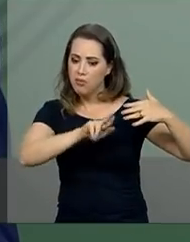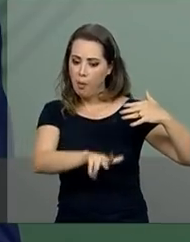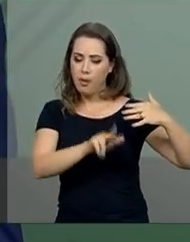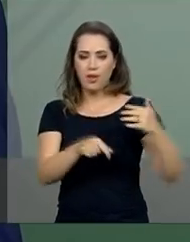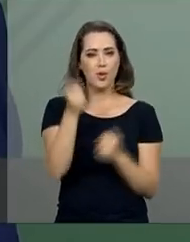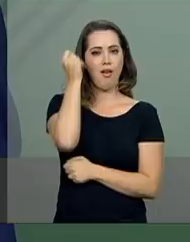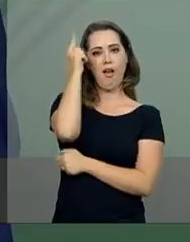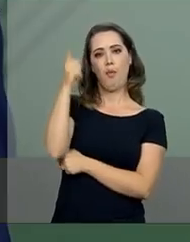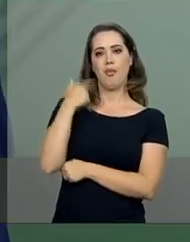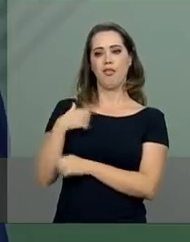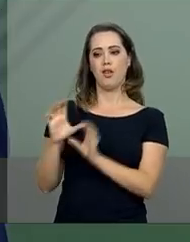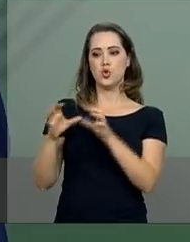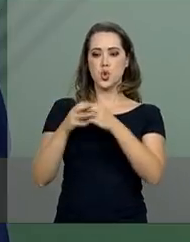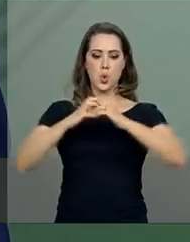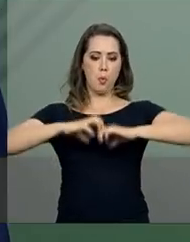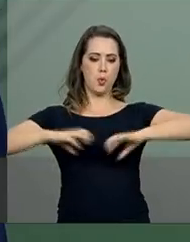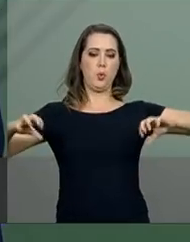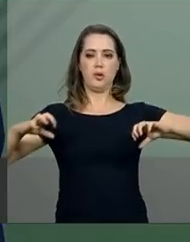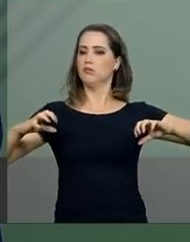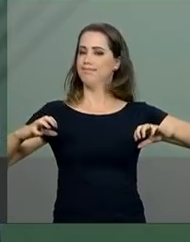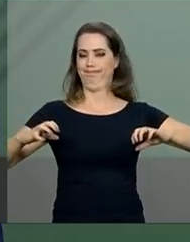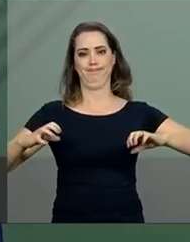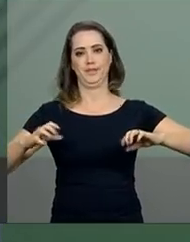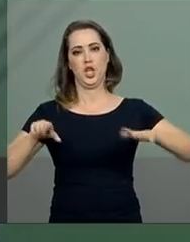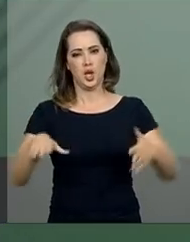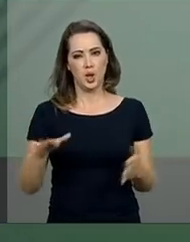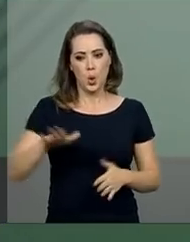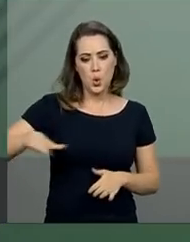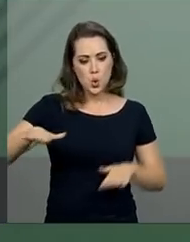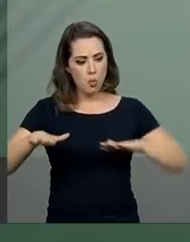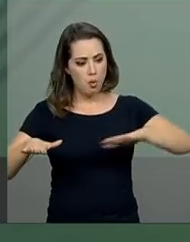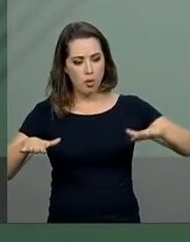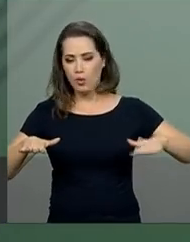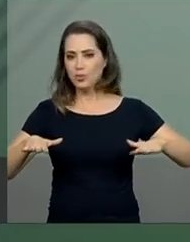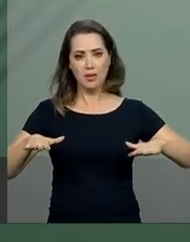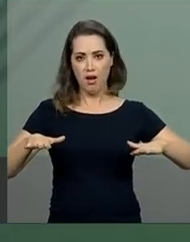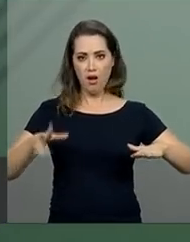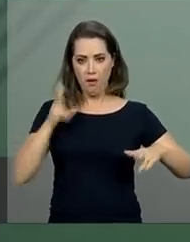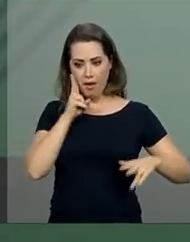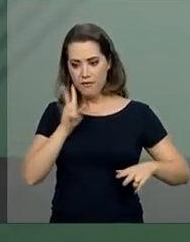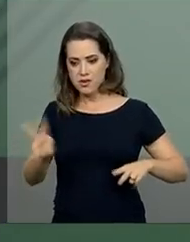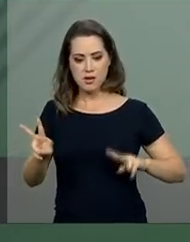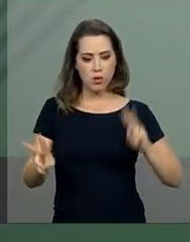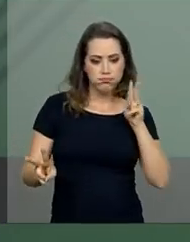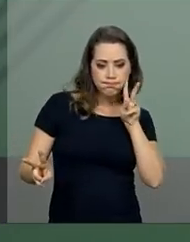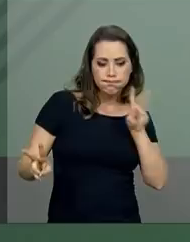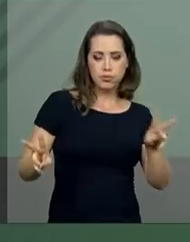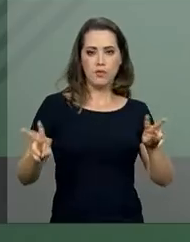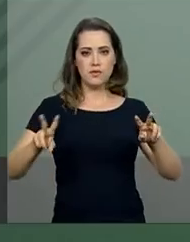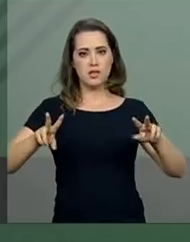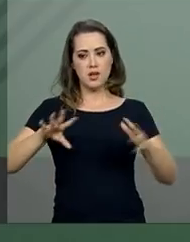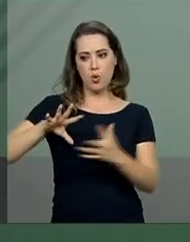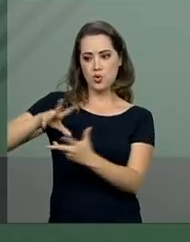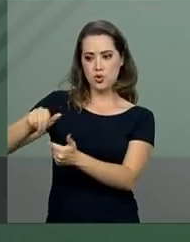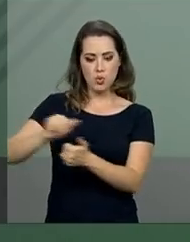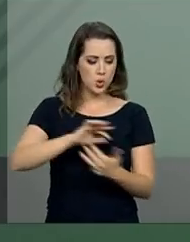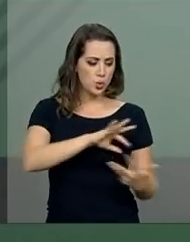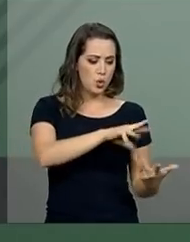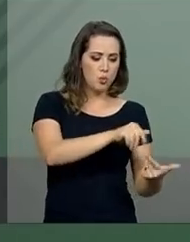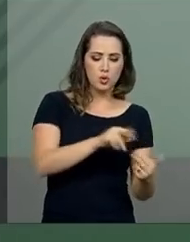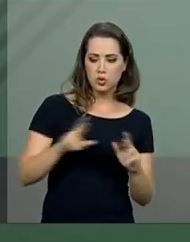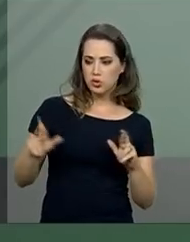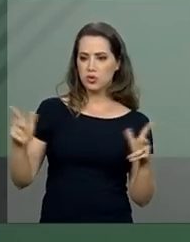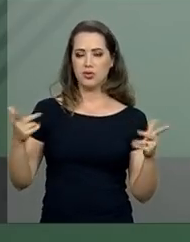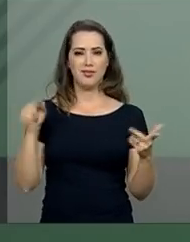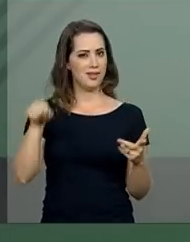de que a polarização ações polarizações são visões de mundo em que a maioria decidiu uma vez